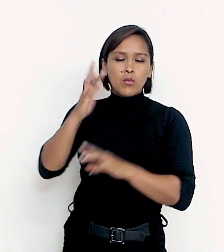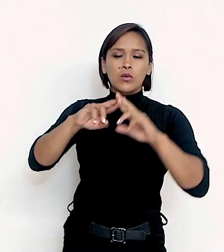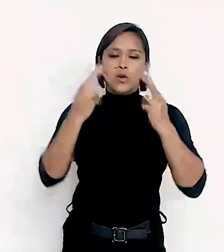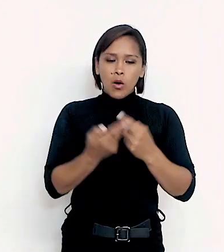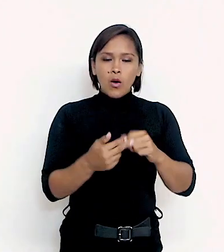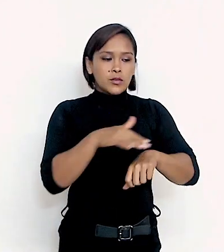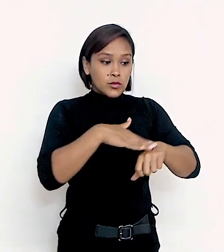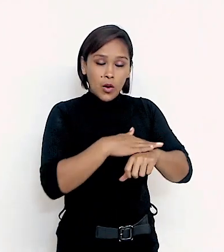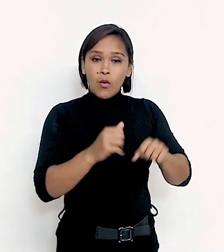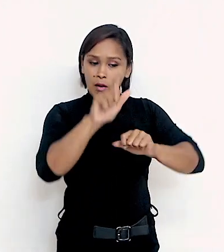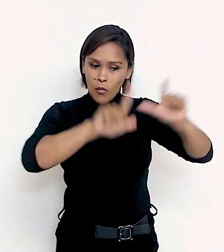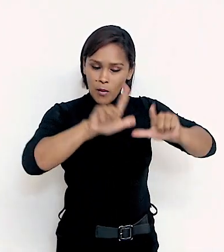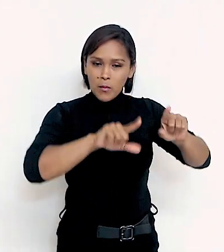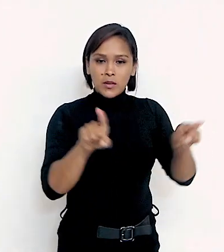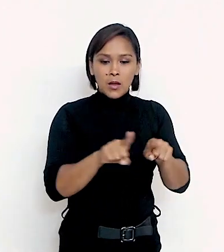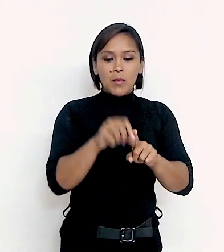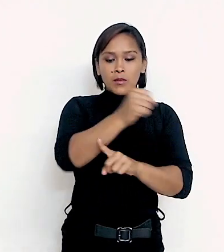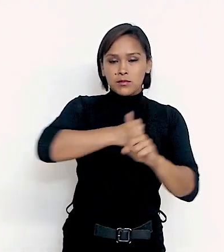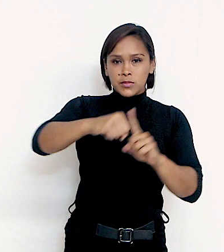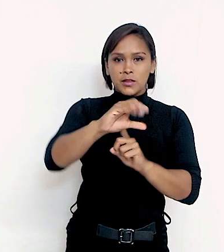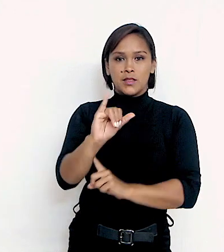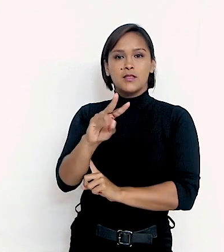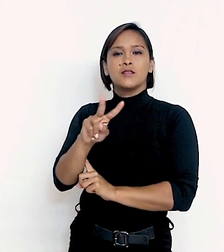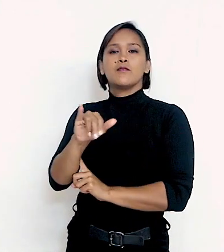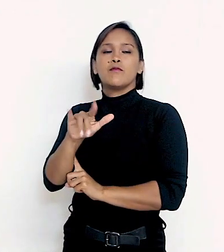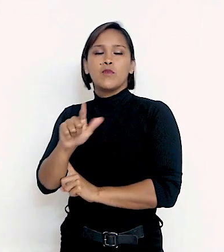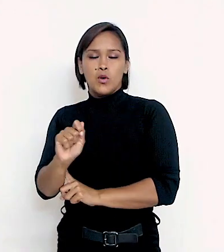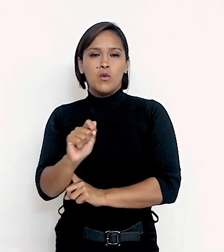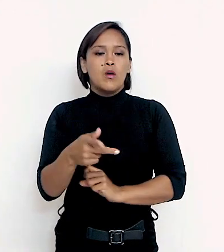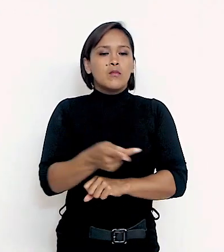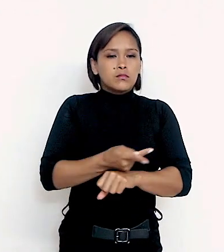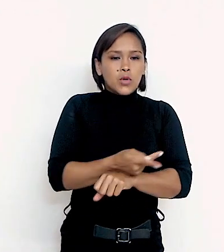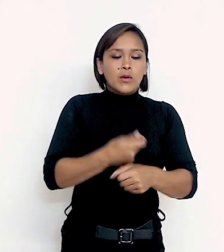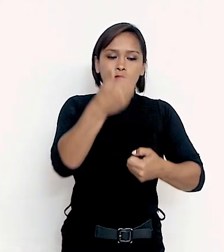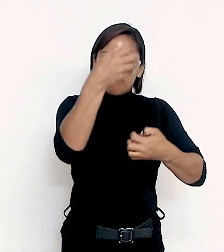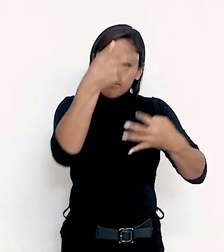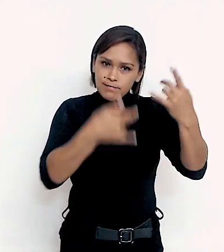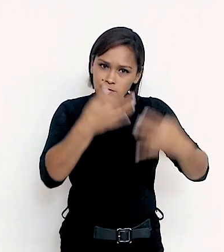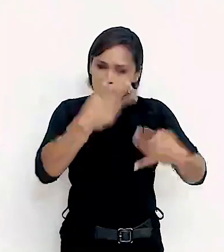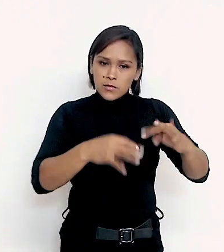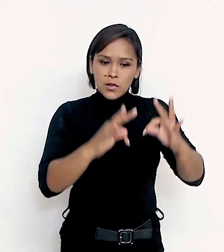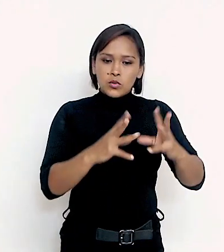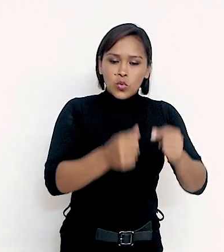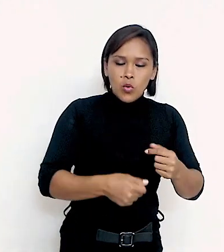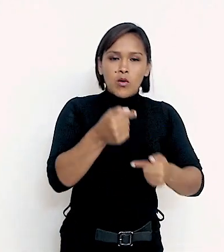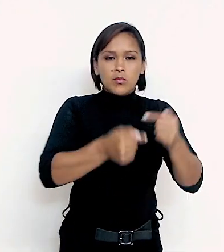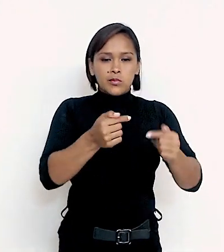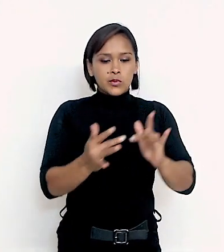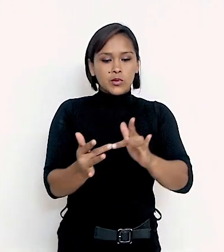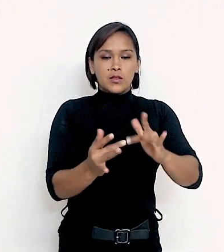alugar também com a imprensa e com a sociedade civil que a gente procura dar explicações sobre as políticas